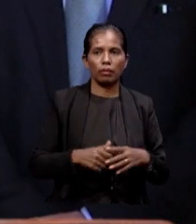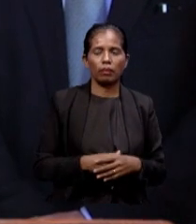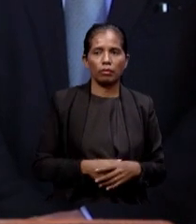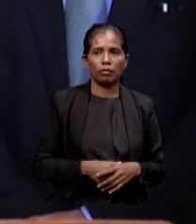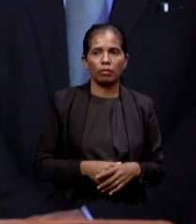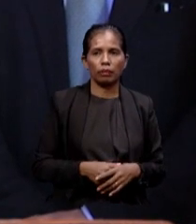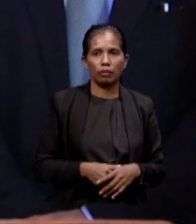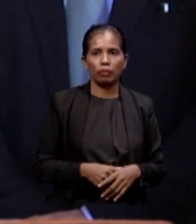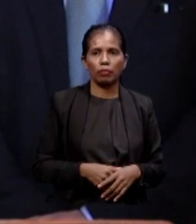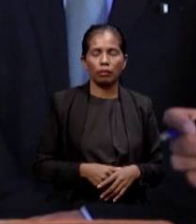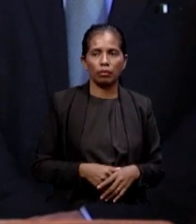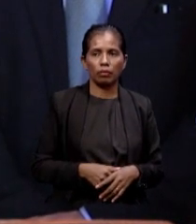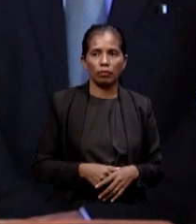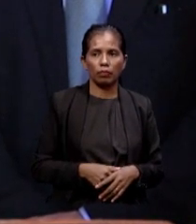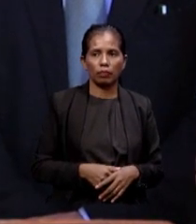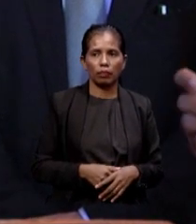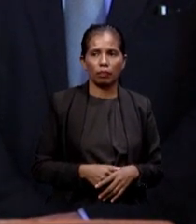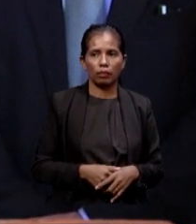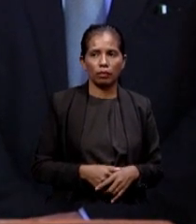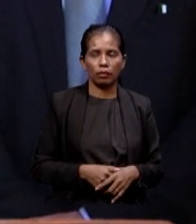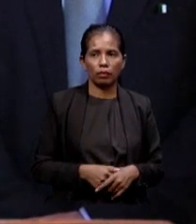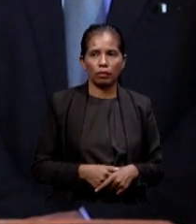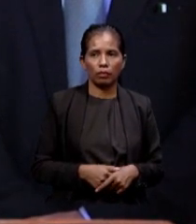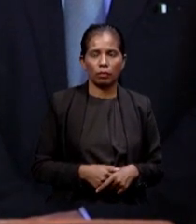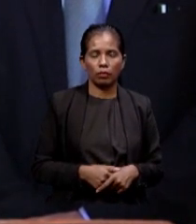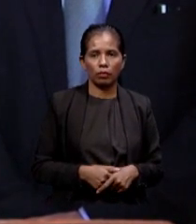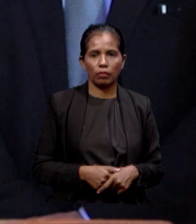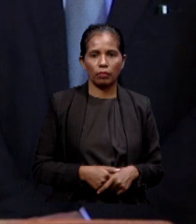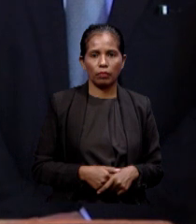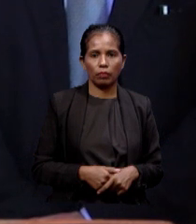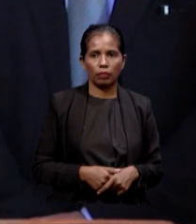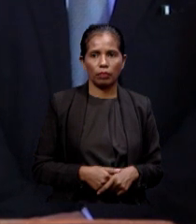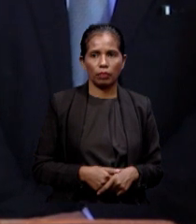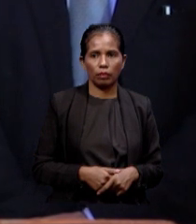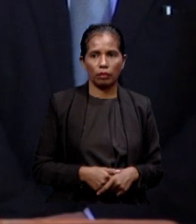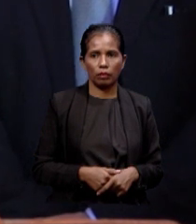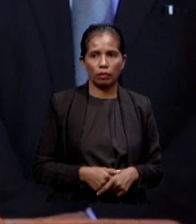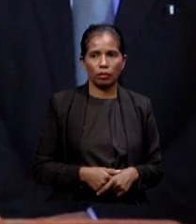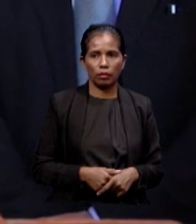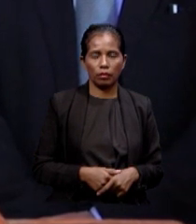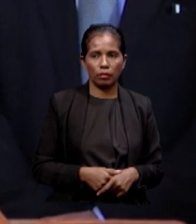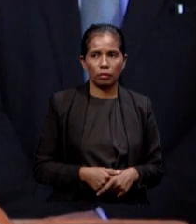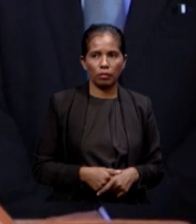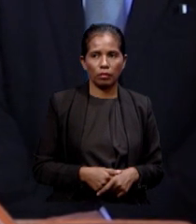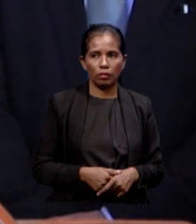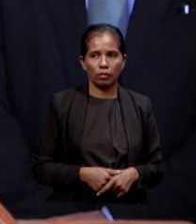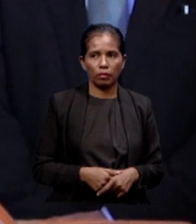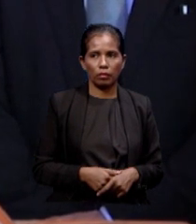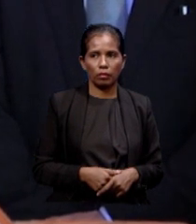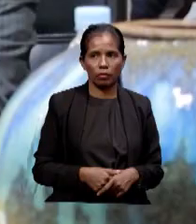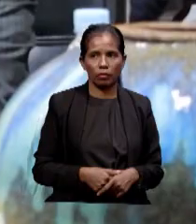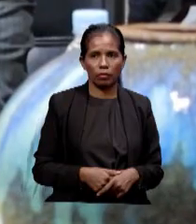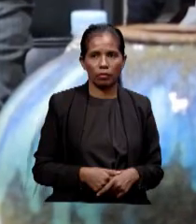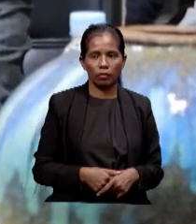with a pilot program to accommodate a small number of East